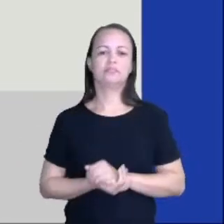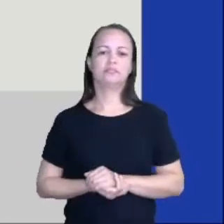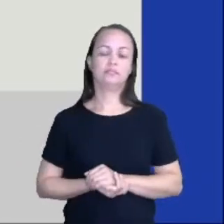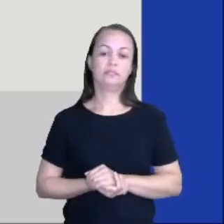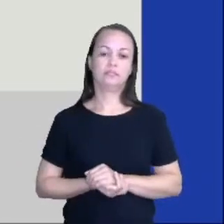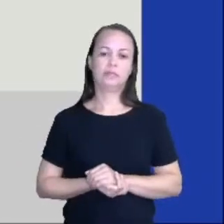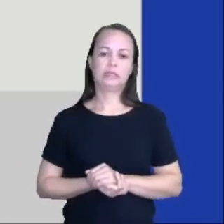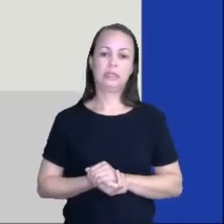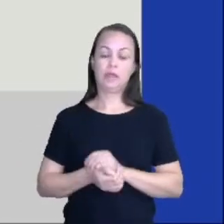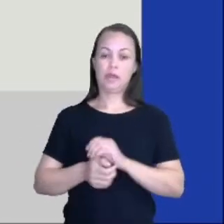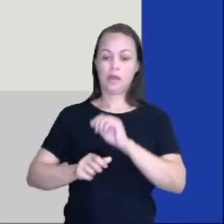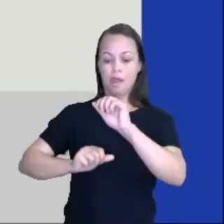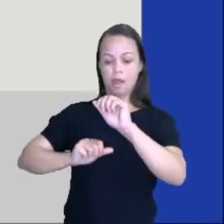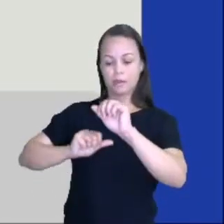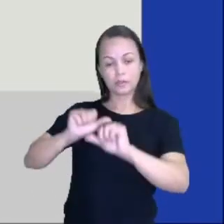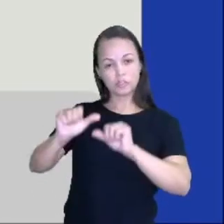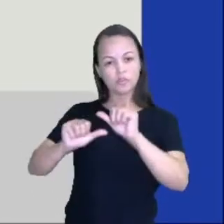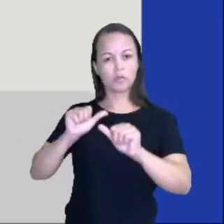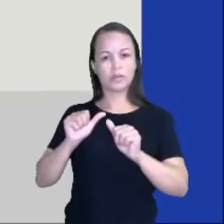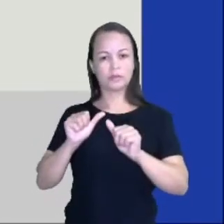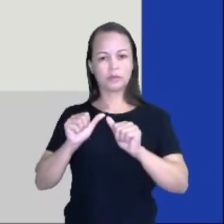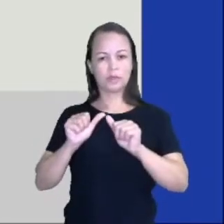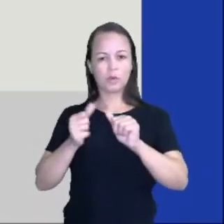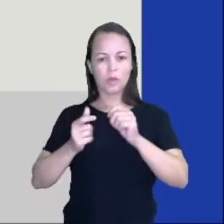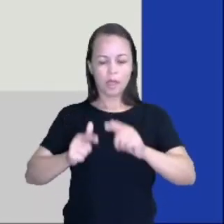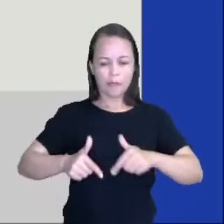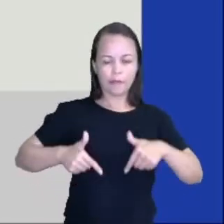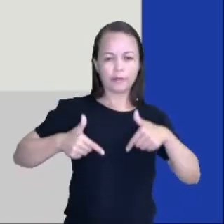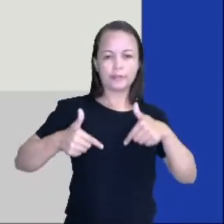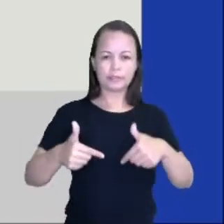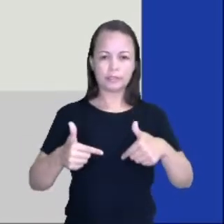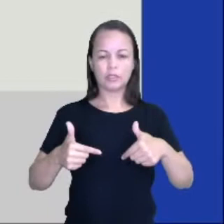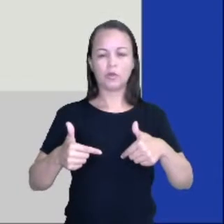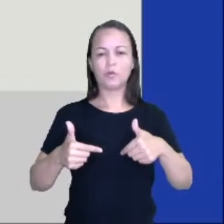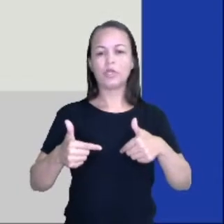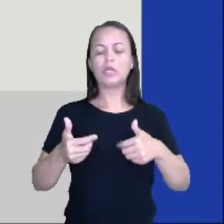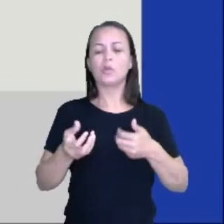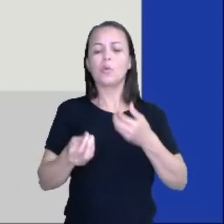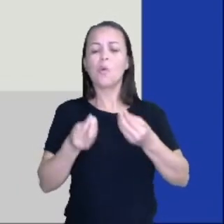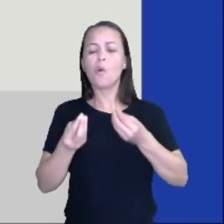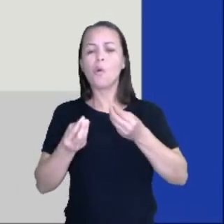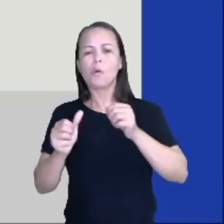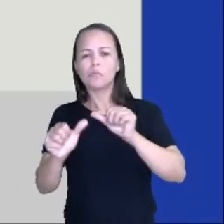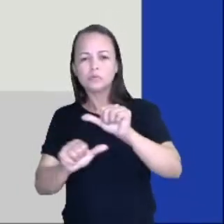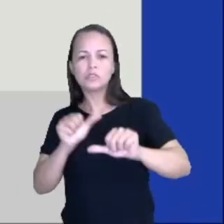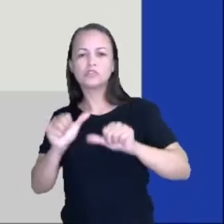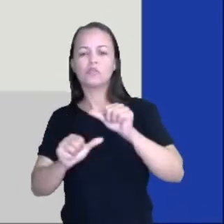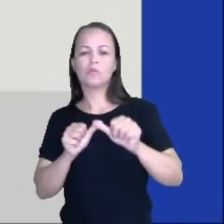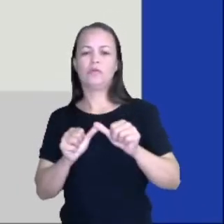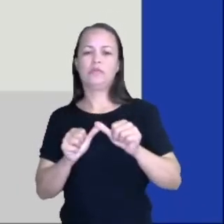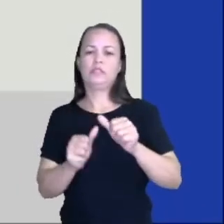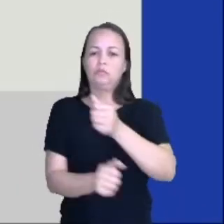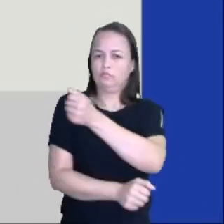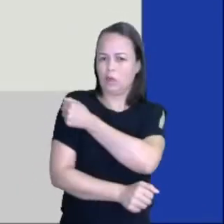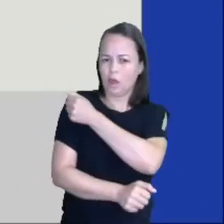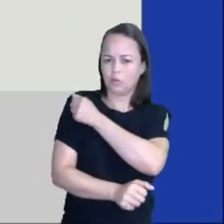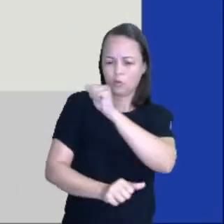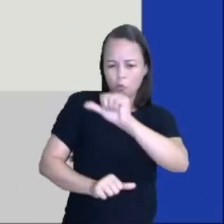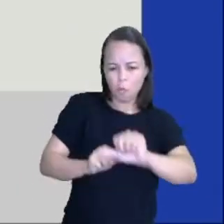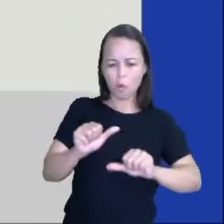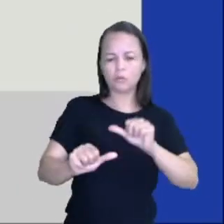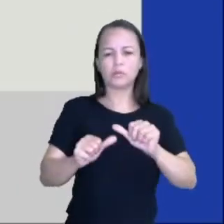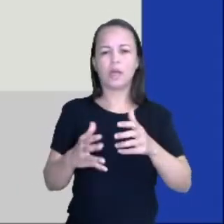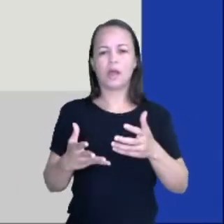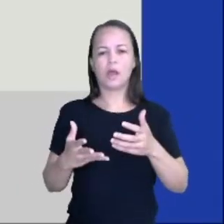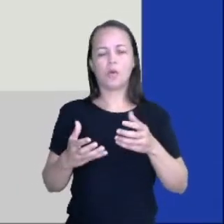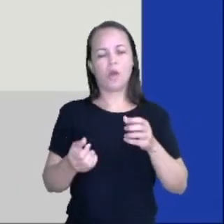Transformação é a ação e o efeito de transformar, fazendo algo mudar de forma ou algo